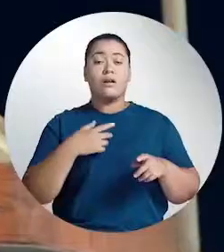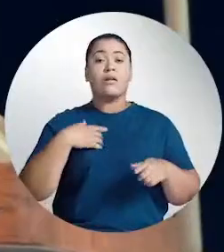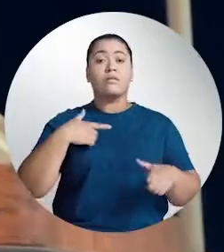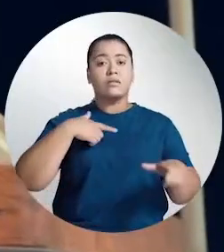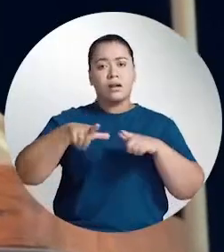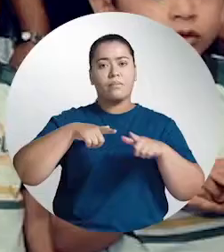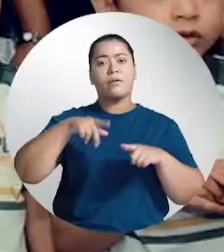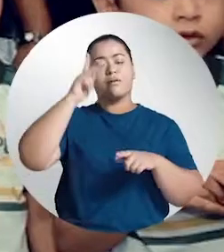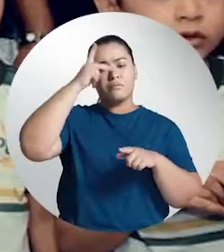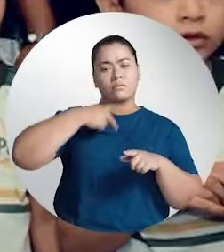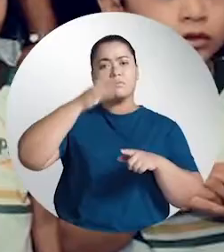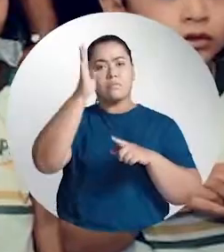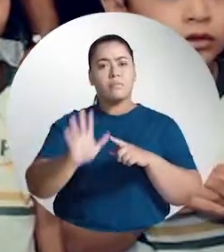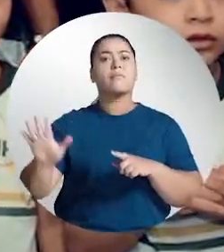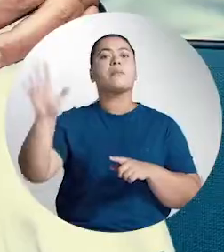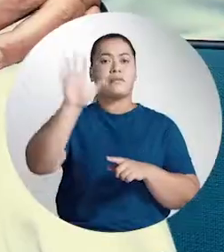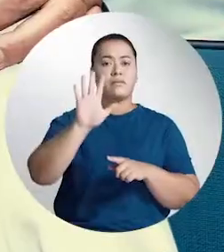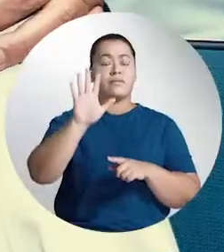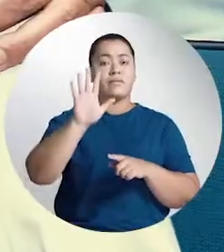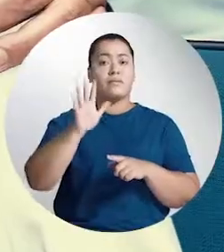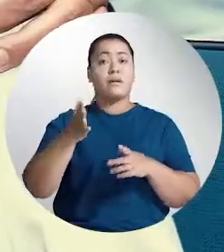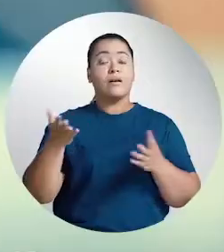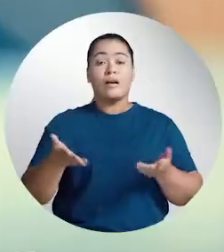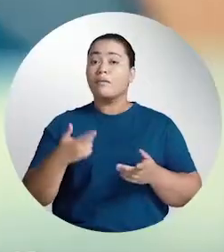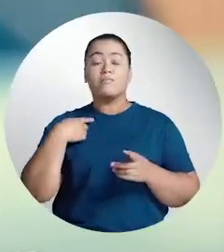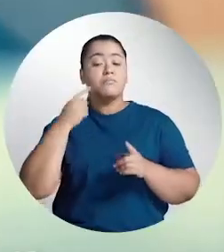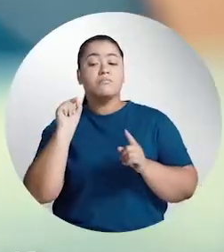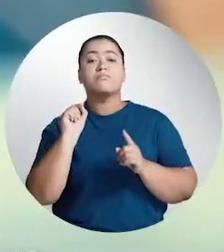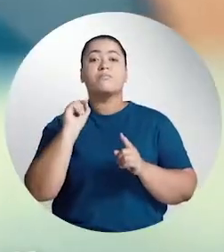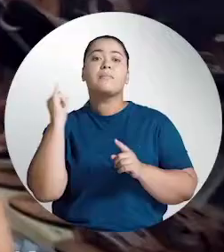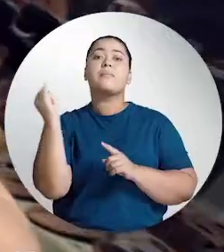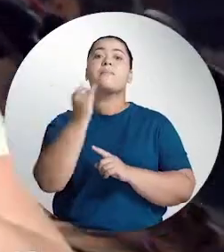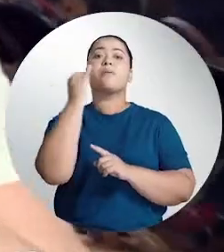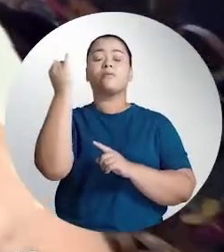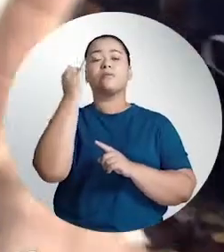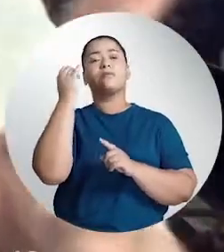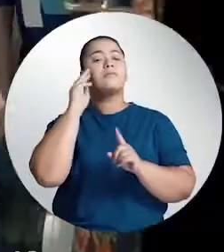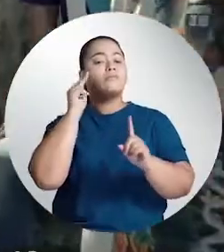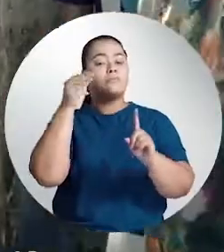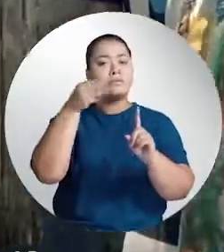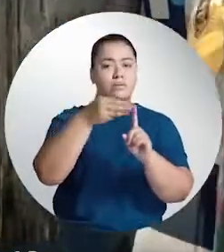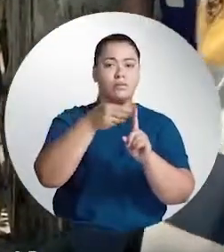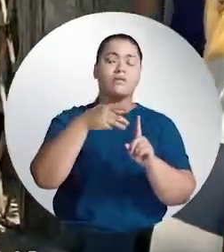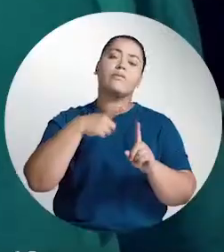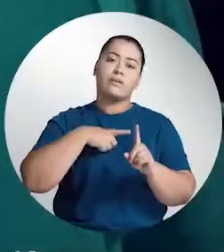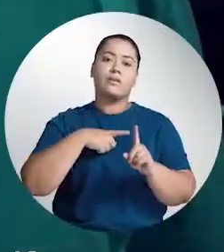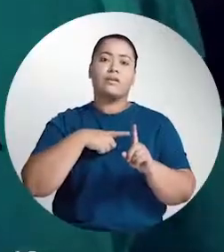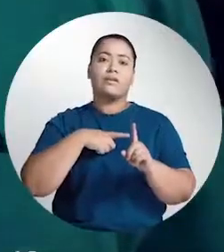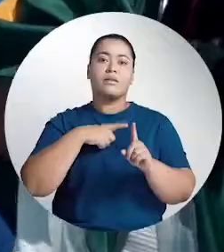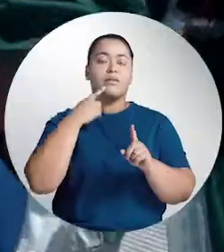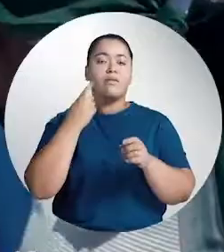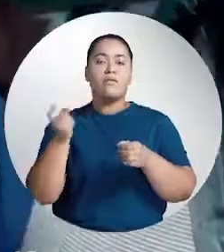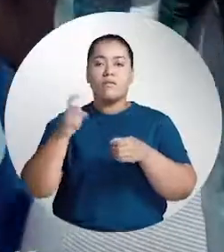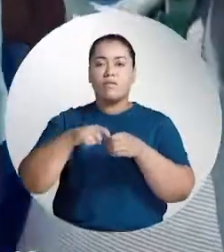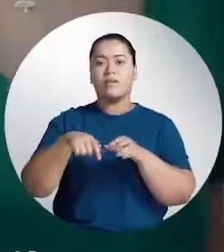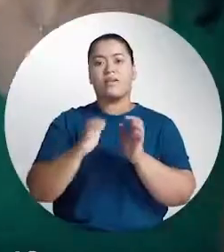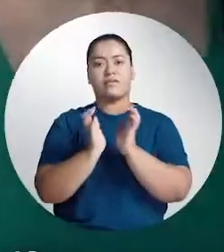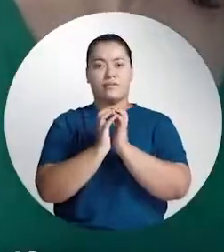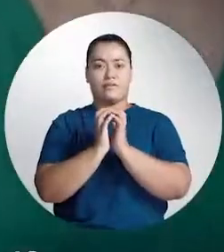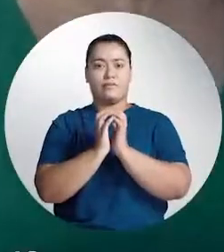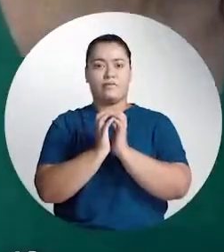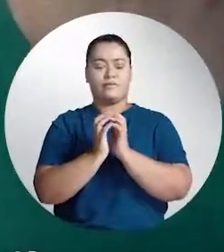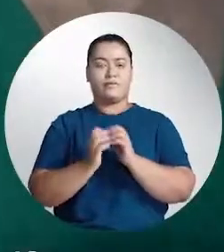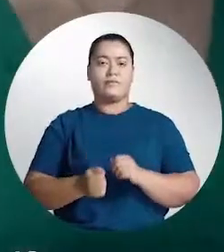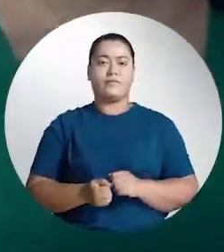Educação, fiz um trabalho reconhecido em todo o Brasil. Mas nada disso é mais importante do que a missão de resgatar